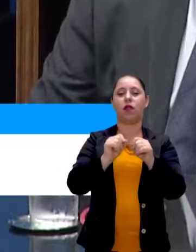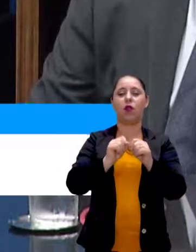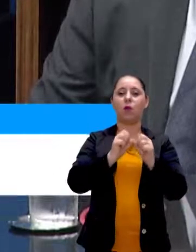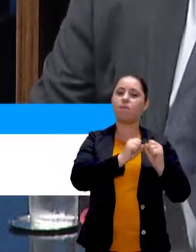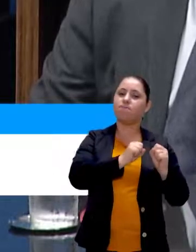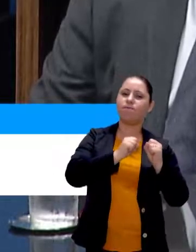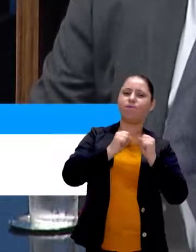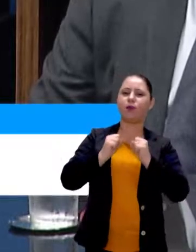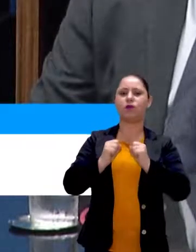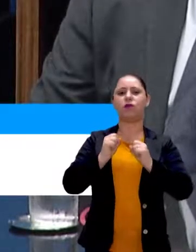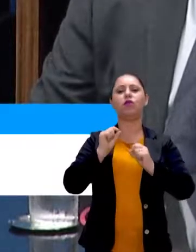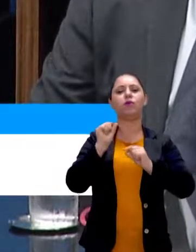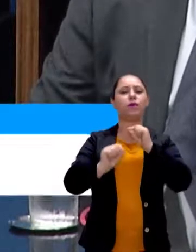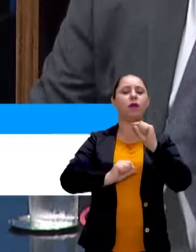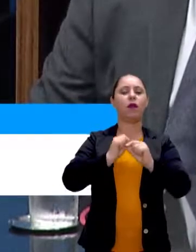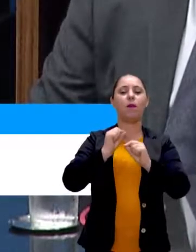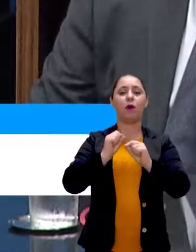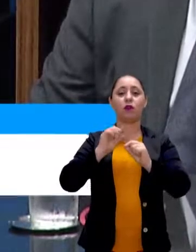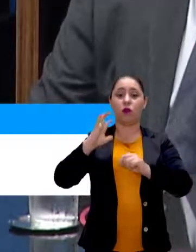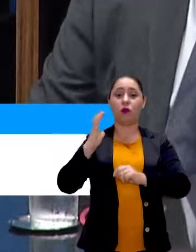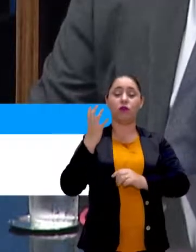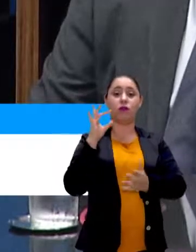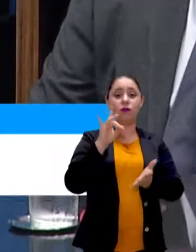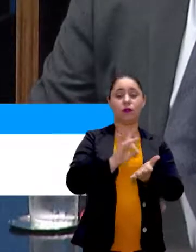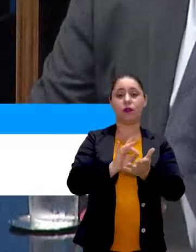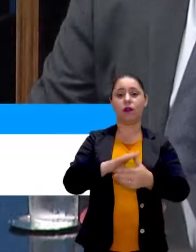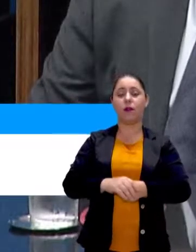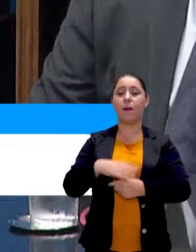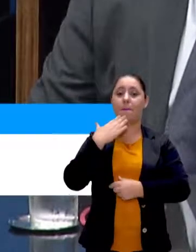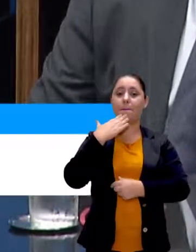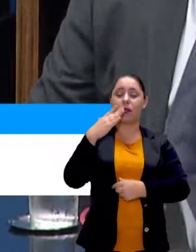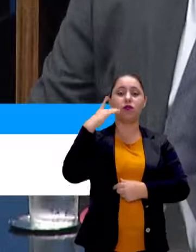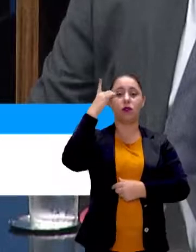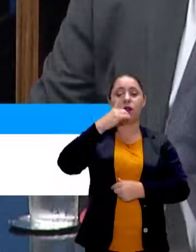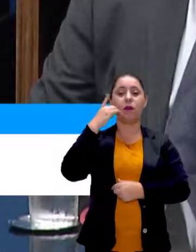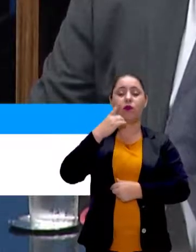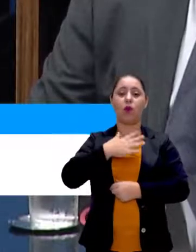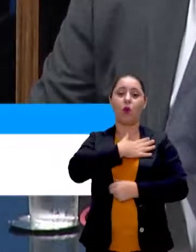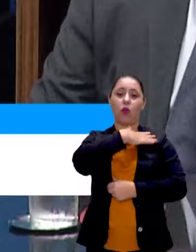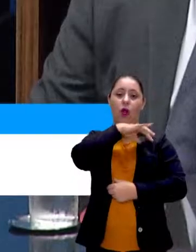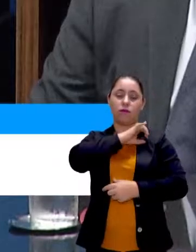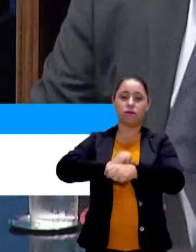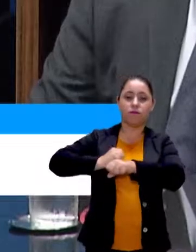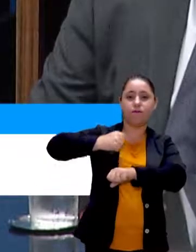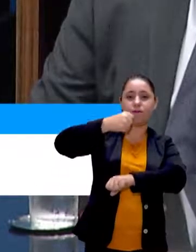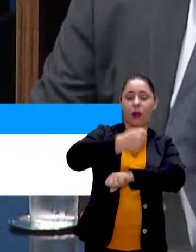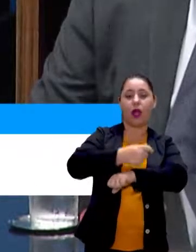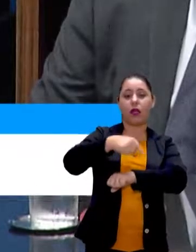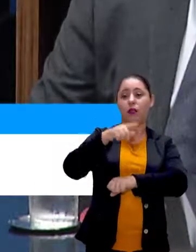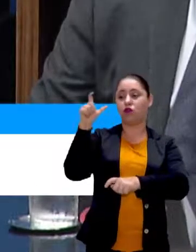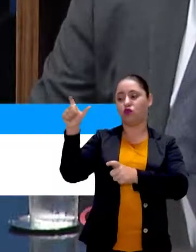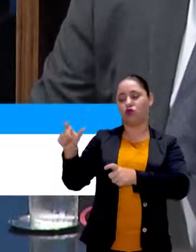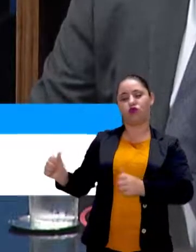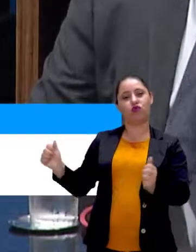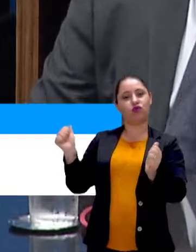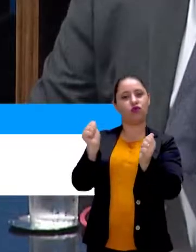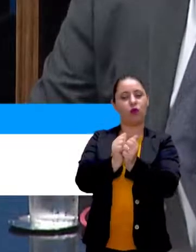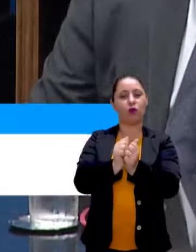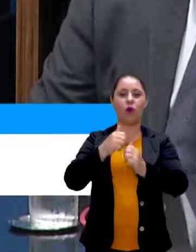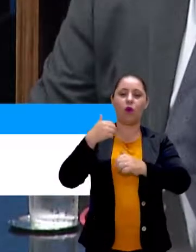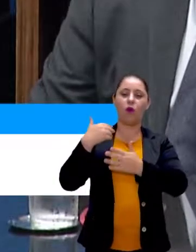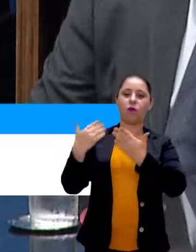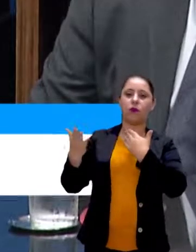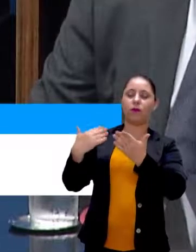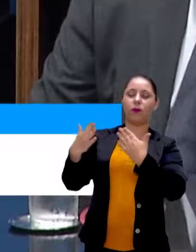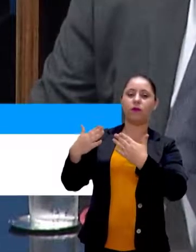possível para que possa acontecer isso. E solicito ao deputado Coronel Davi o empenho pessoal, está aqui do meu lado, estamos